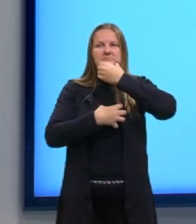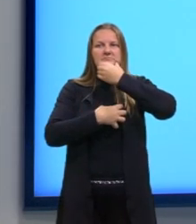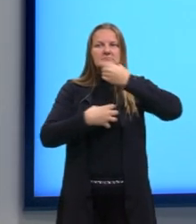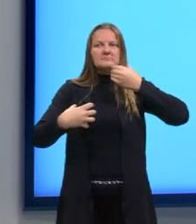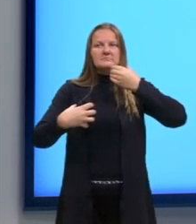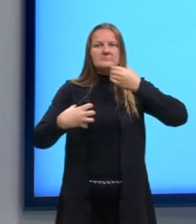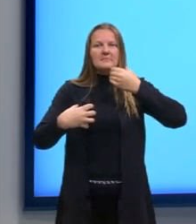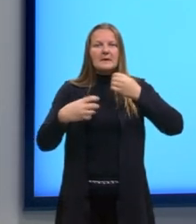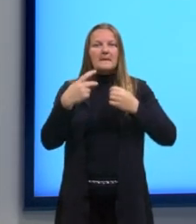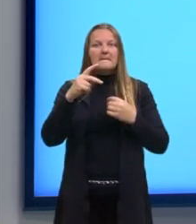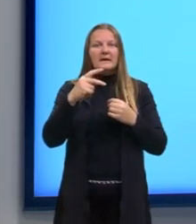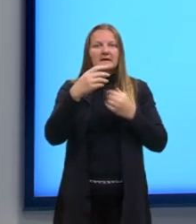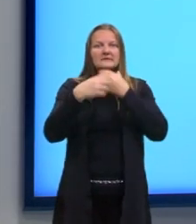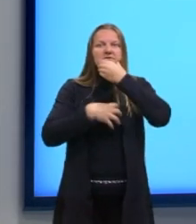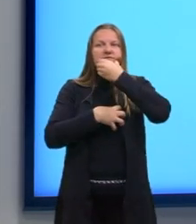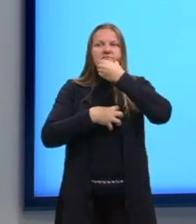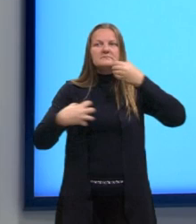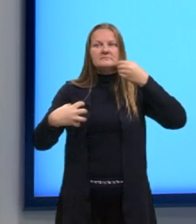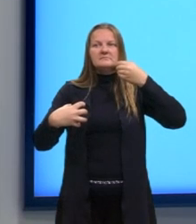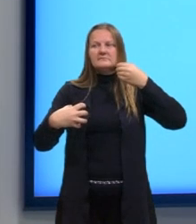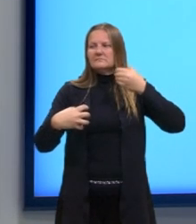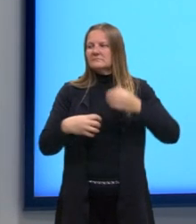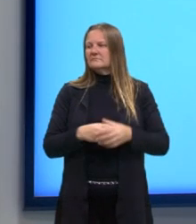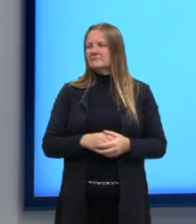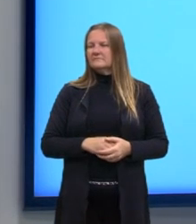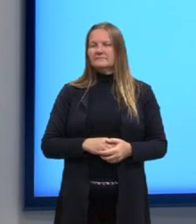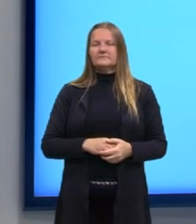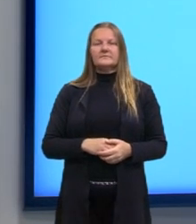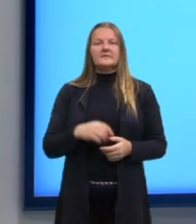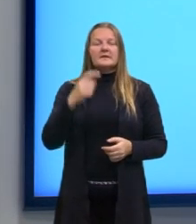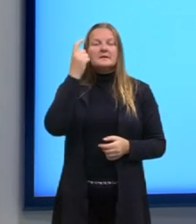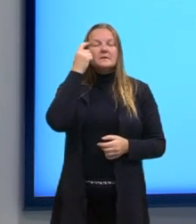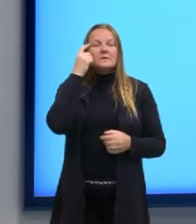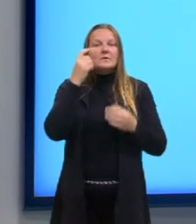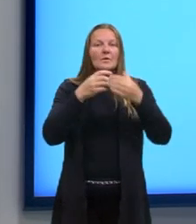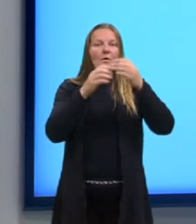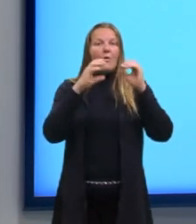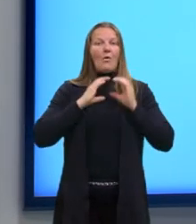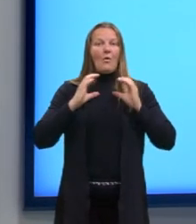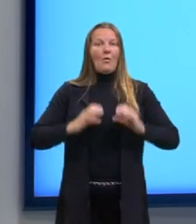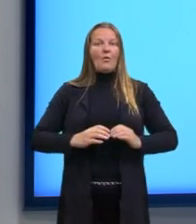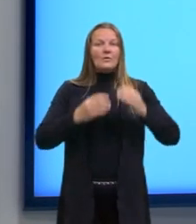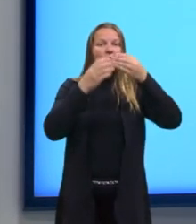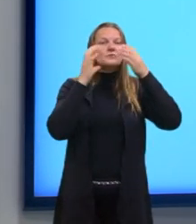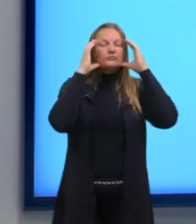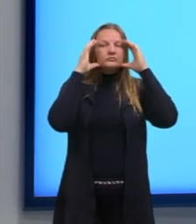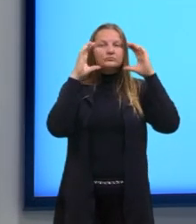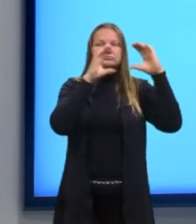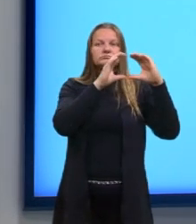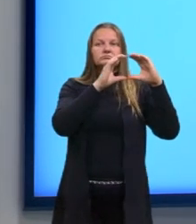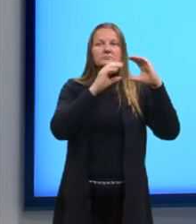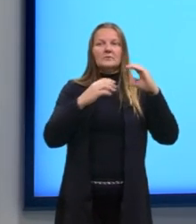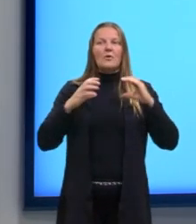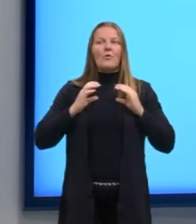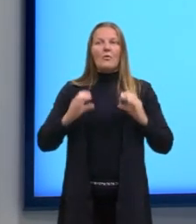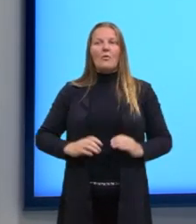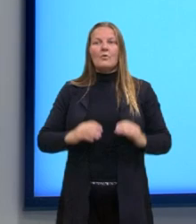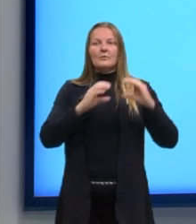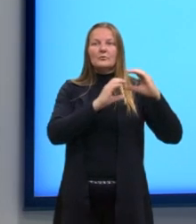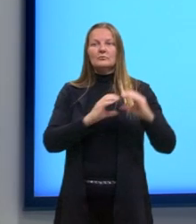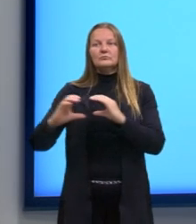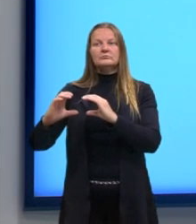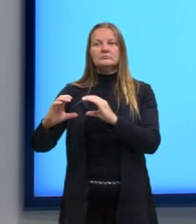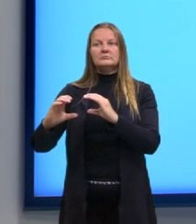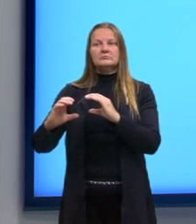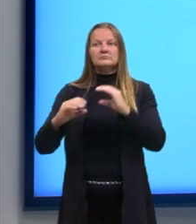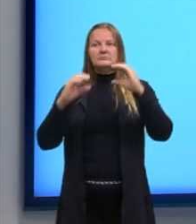luz quando a gente olha para água a gente consegue ver o corpo aqui mas a cabeça tá aqui né e o braço também